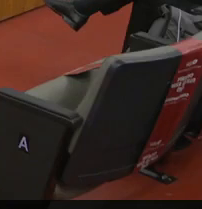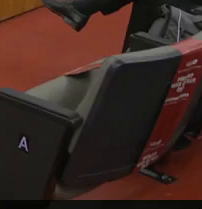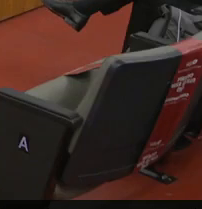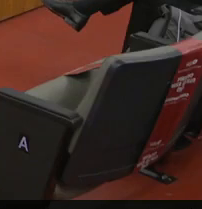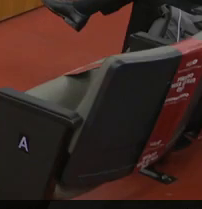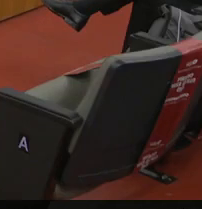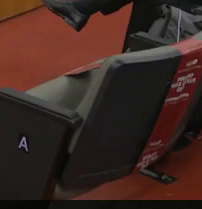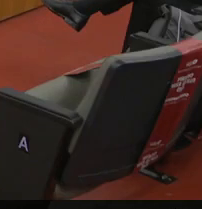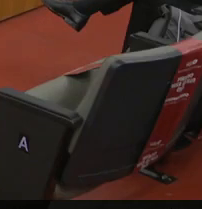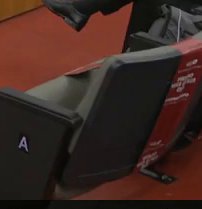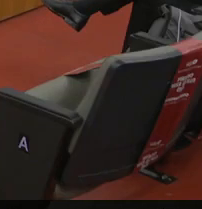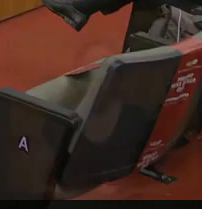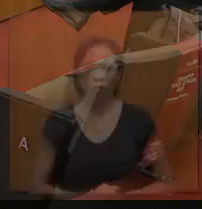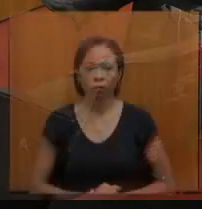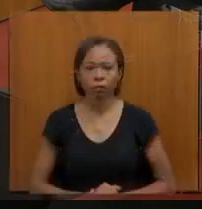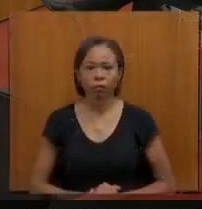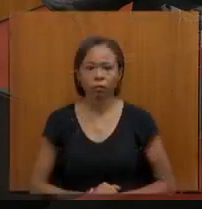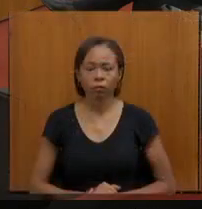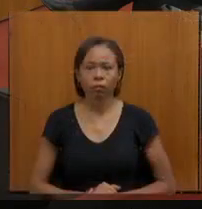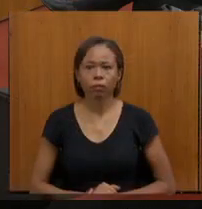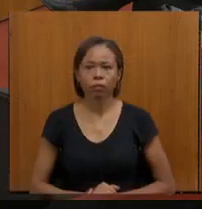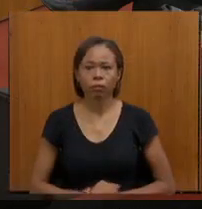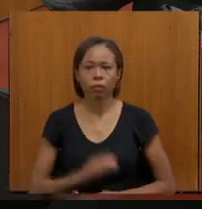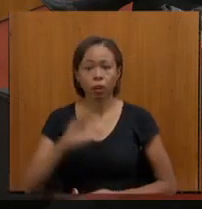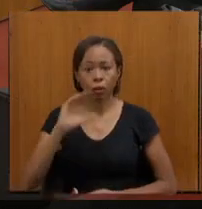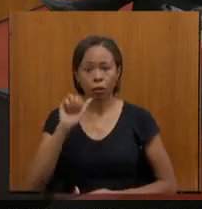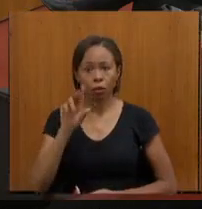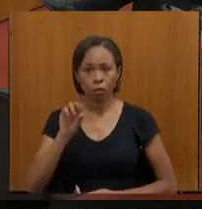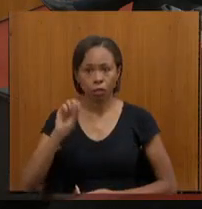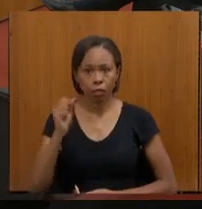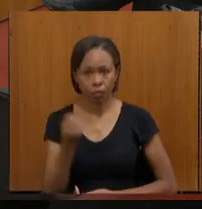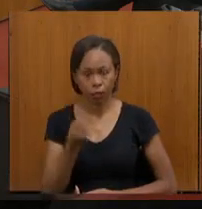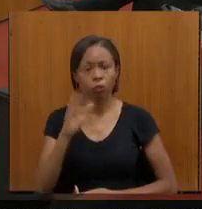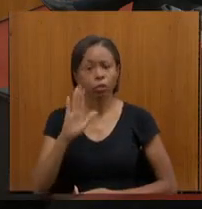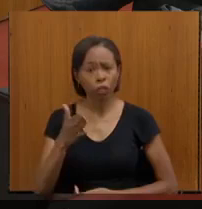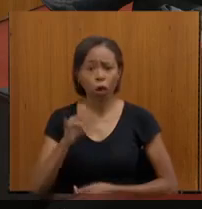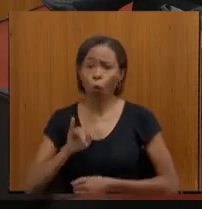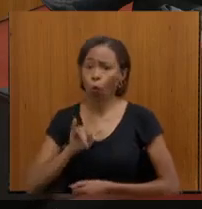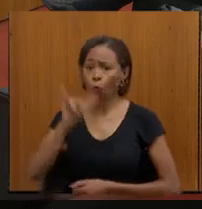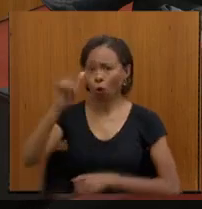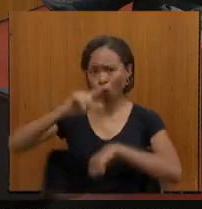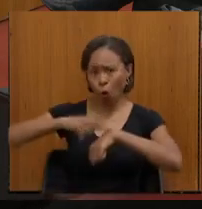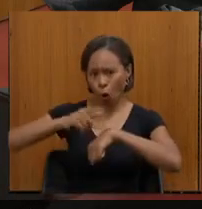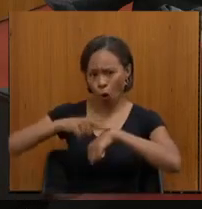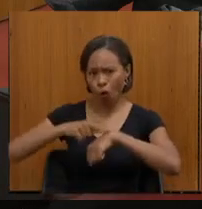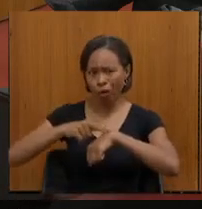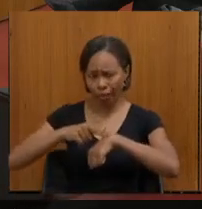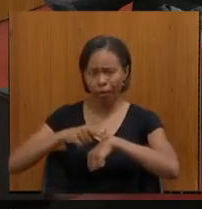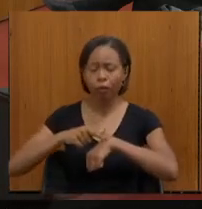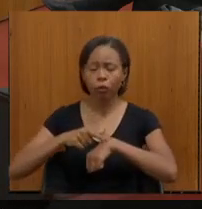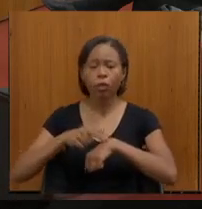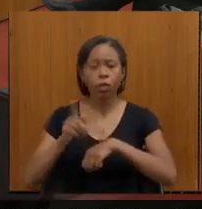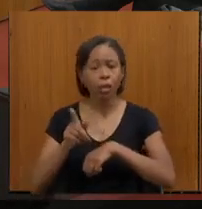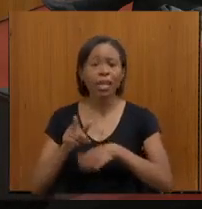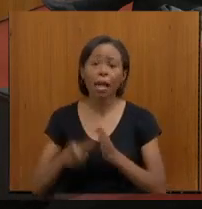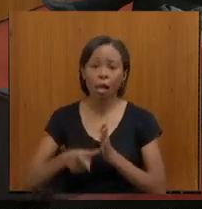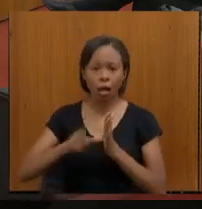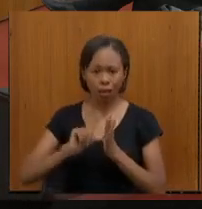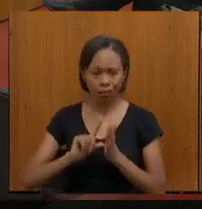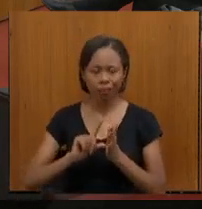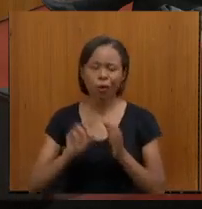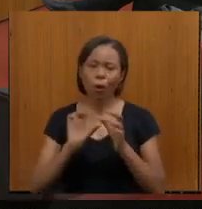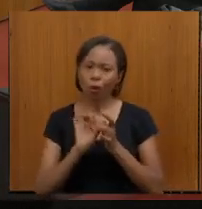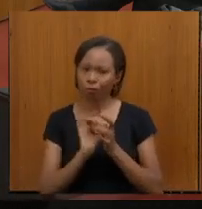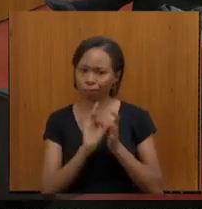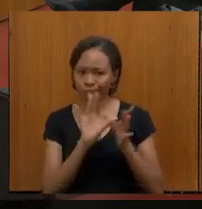do Ministério da energia ele já tem um voo programado Então gostaria que foi totalmente derrotado já foi como ligar lá vamos então